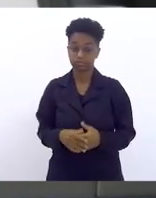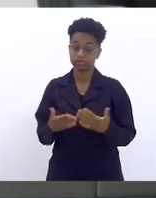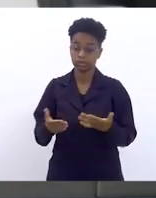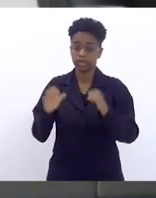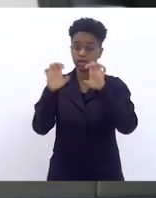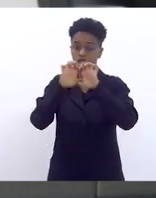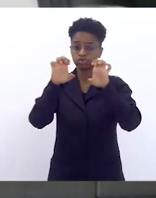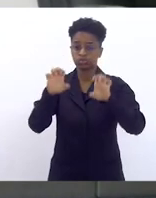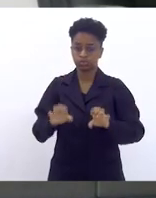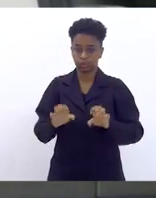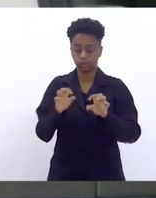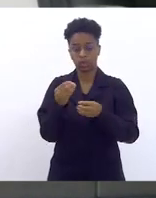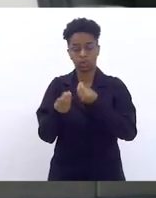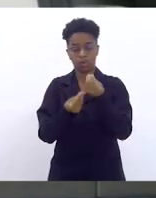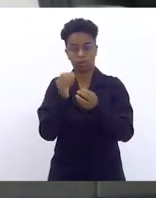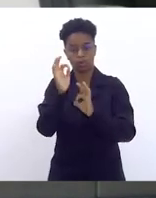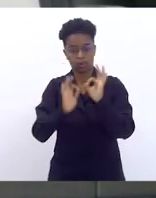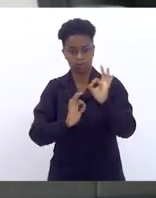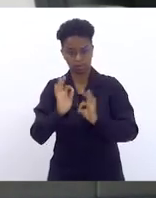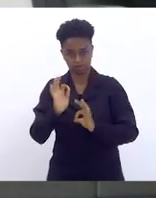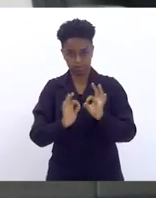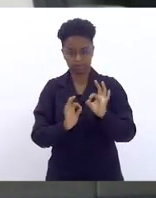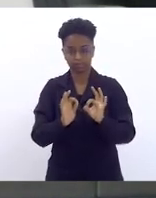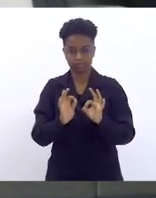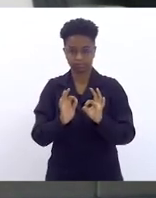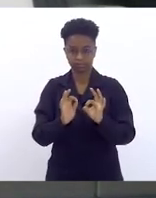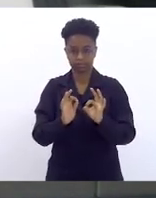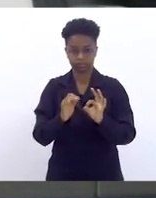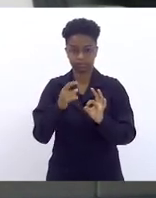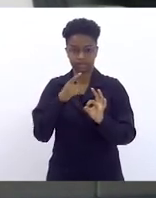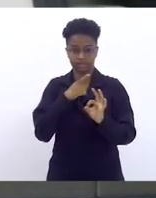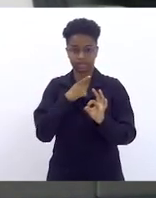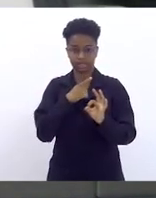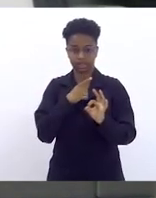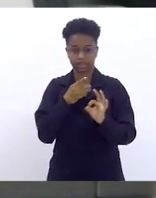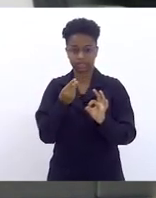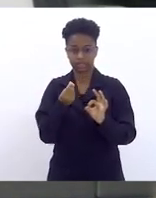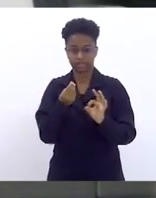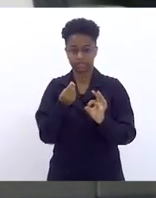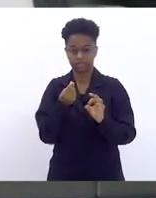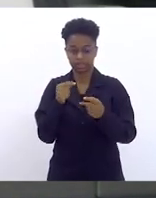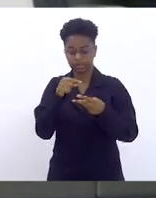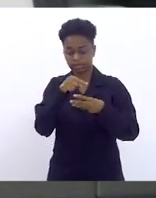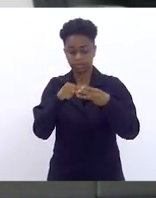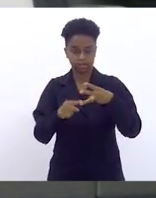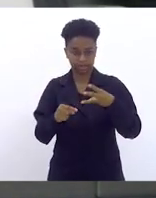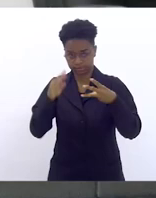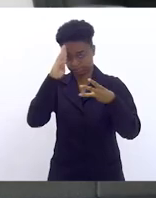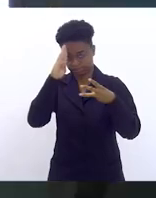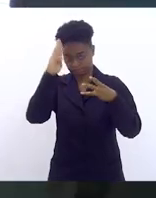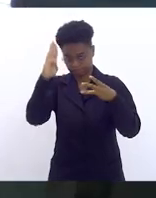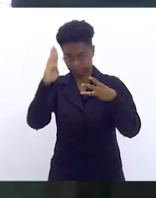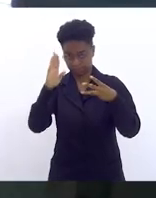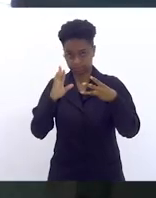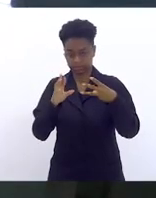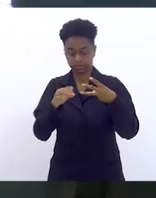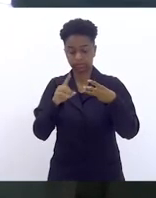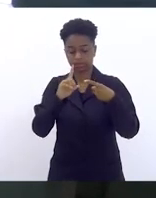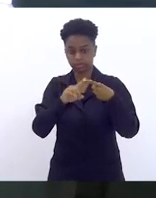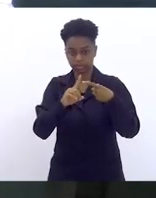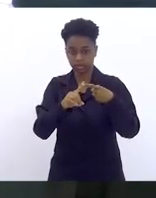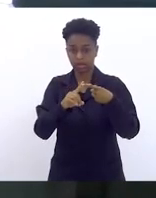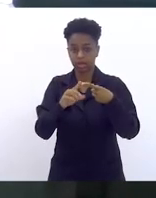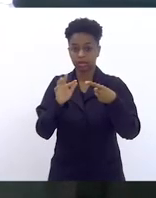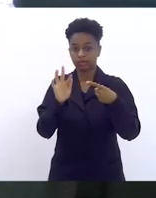planejamento ela ela tem três grandes Pilares né que são as frentes de